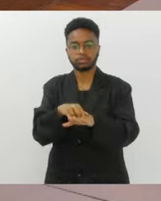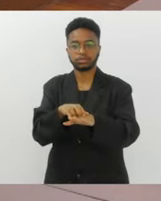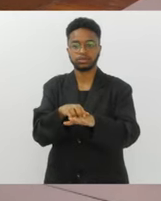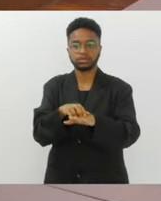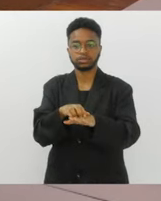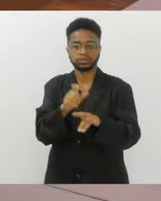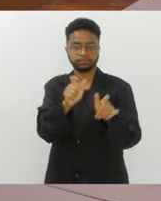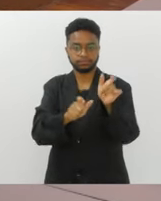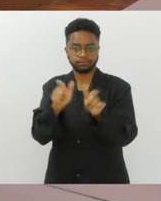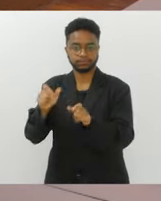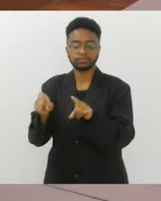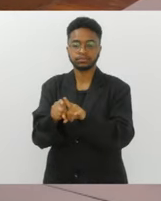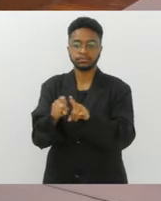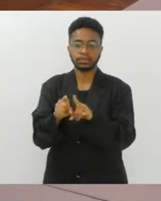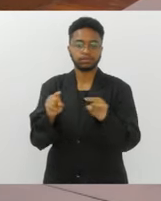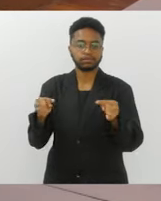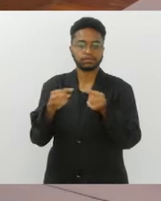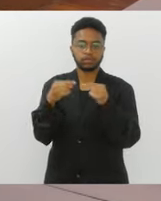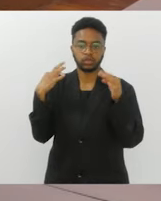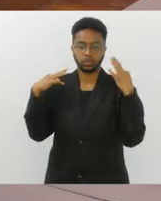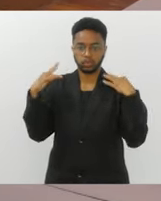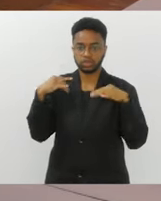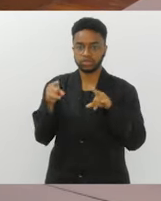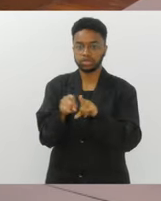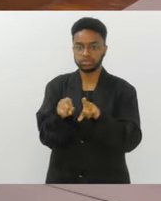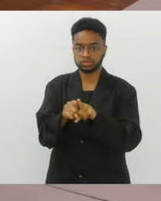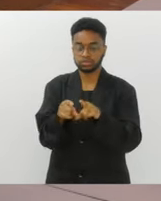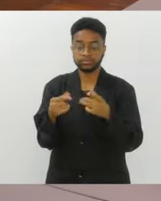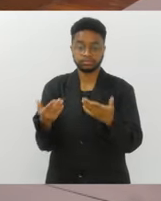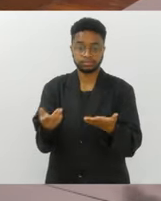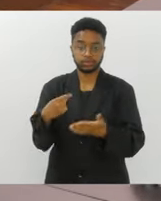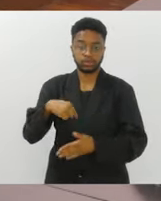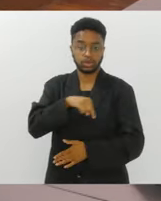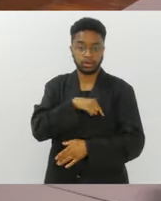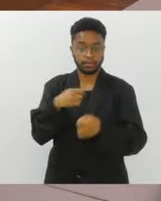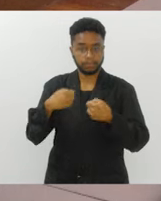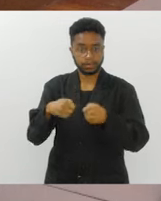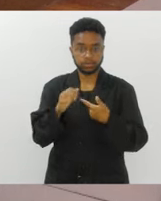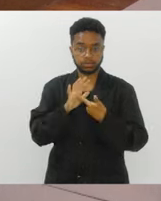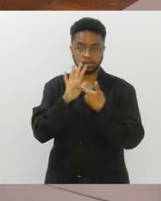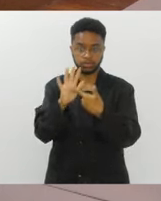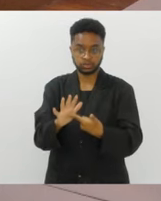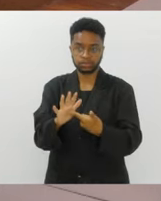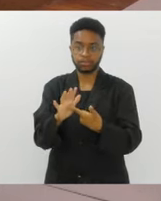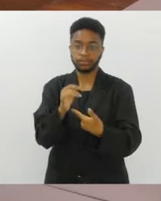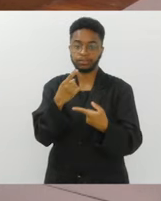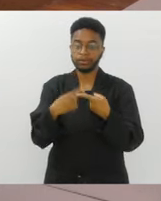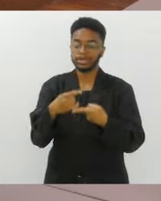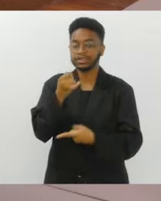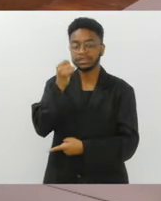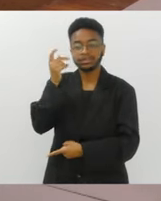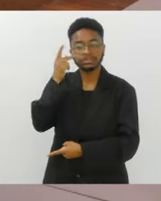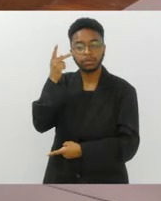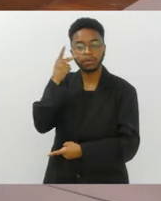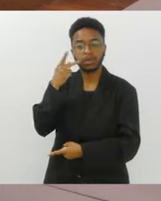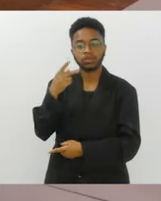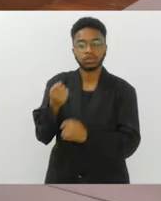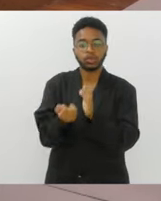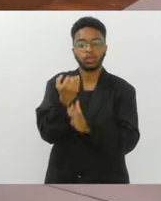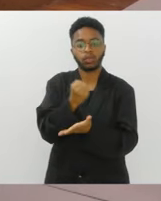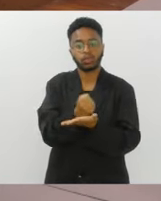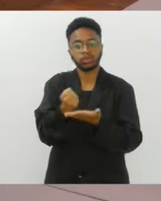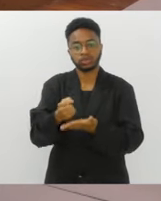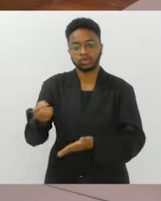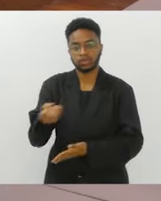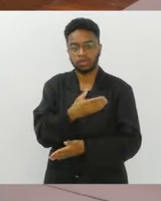do ponto de vista do turismo também. Então, a gente precisa apontar. São Paulo tem feito novas concessões, o Estado